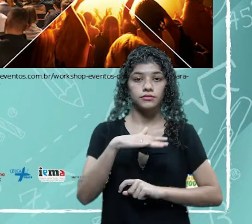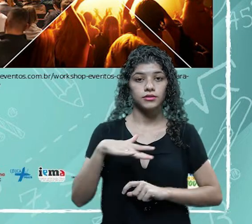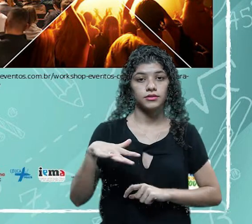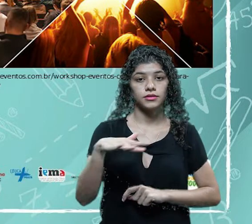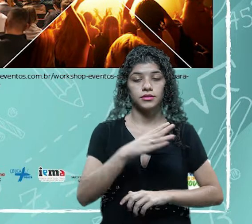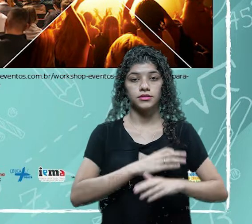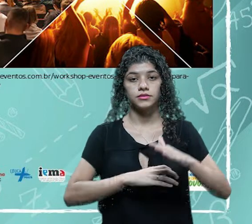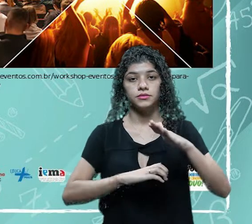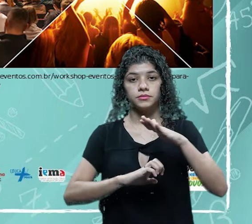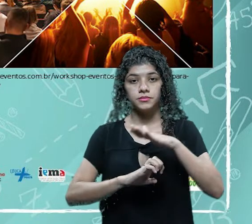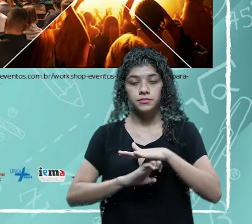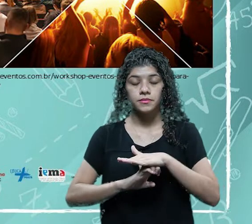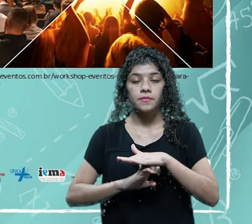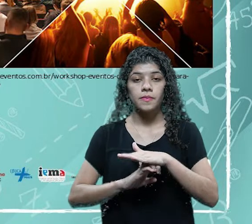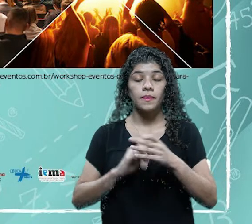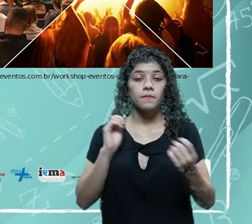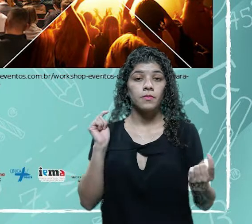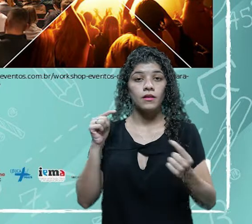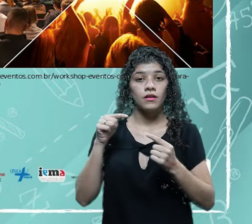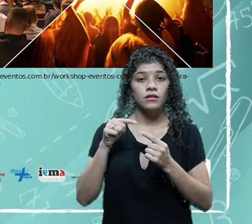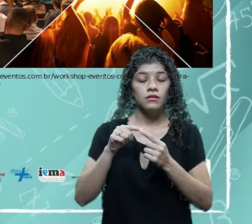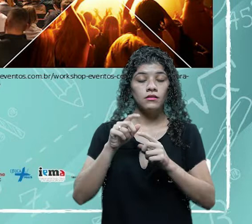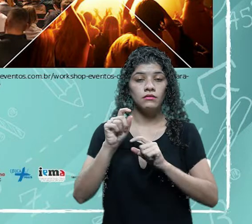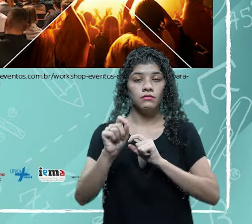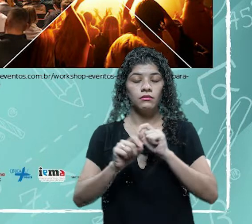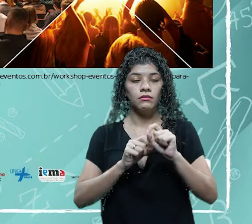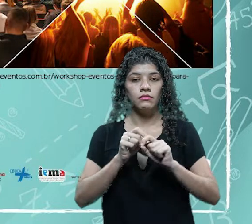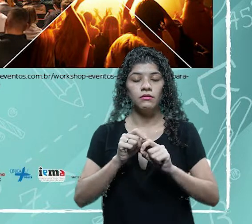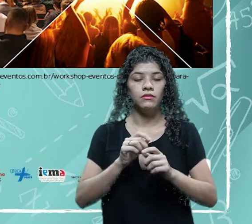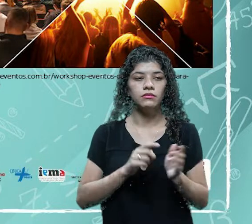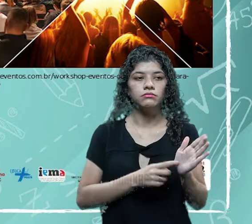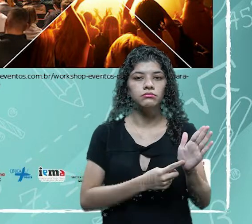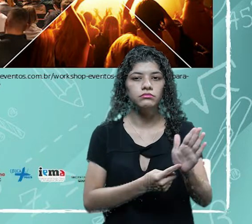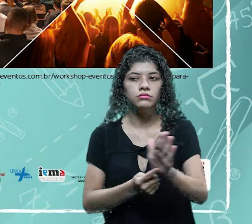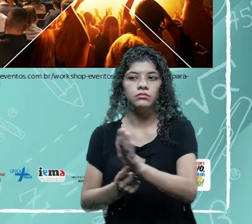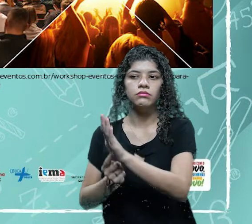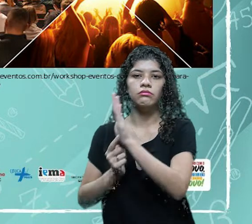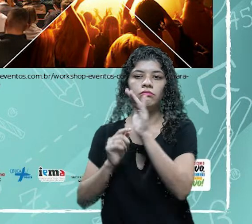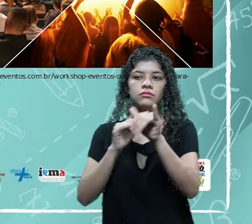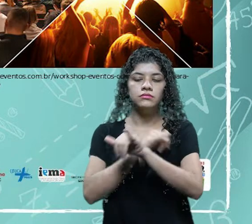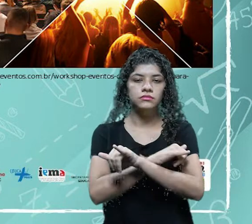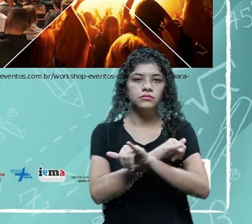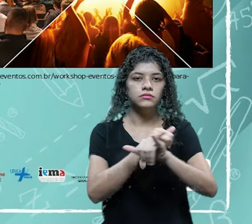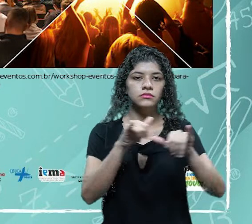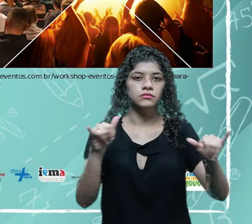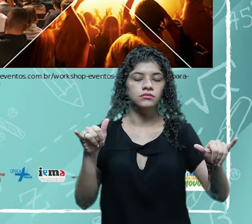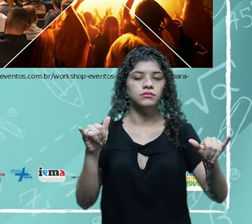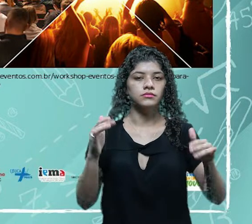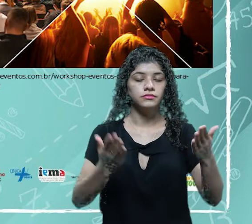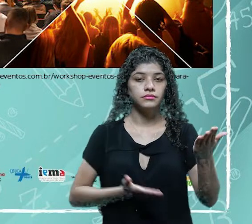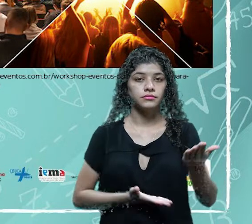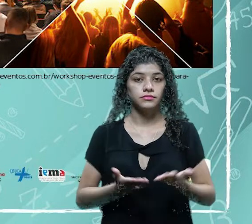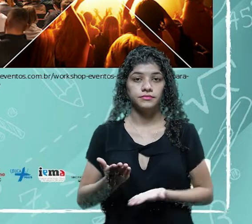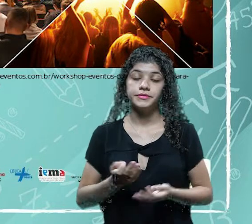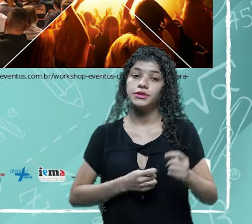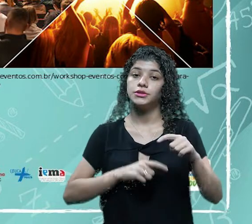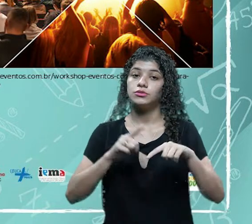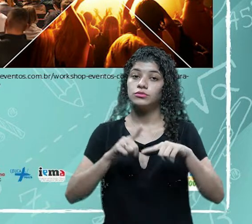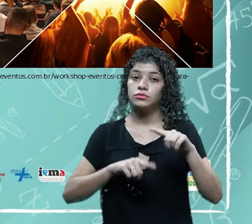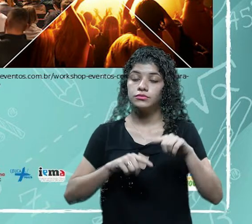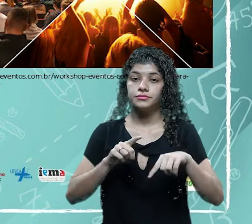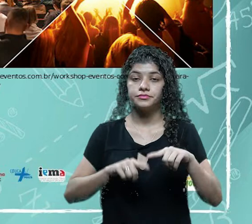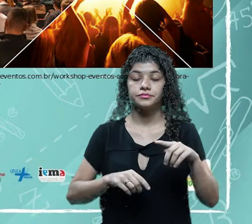empresarial com objetivo promocional ou comercial de um de um serviço um produto